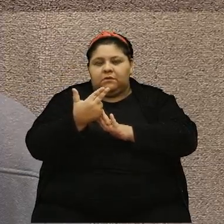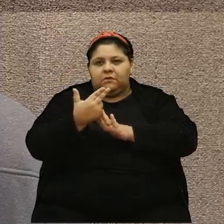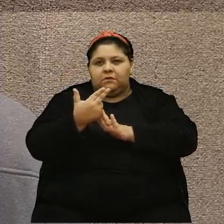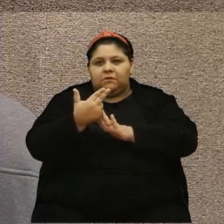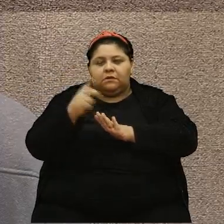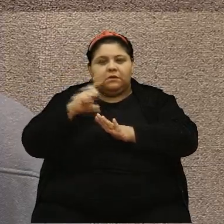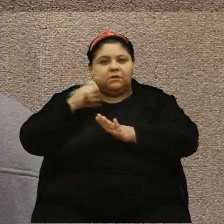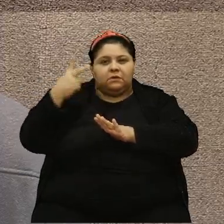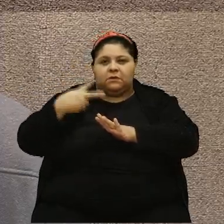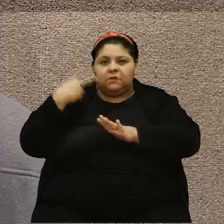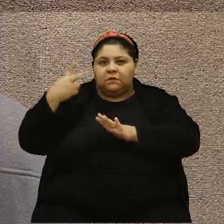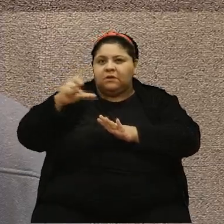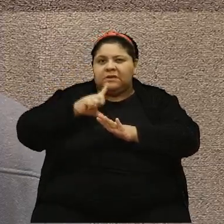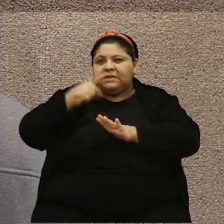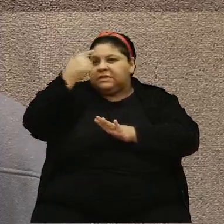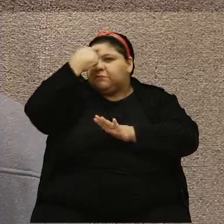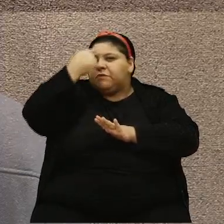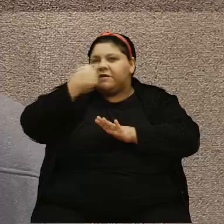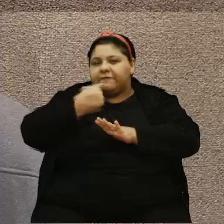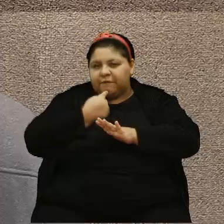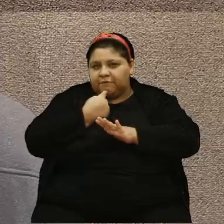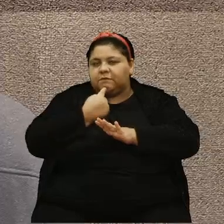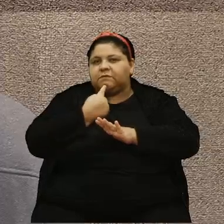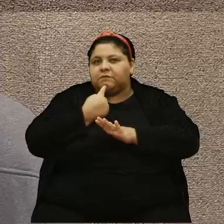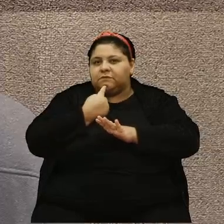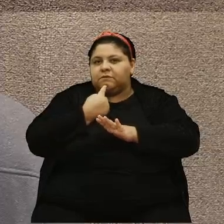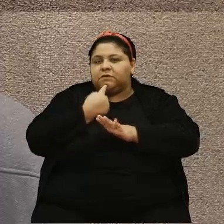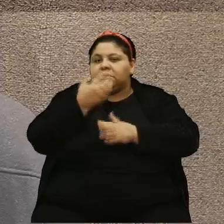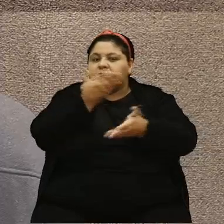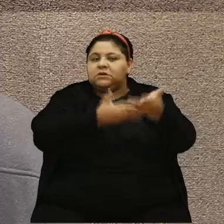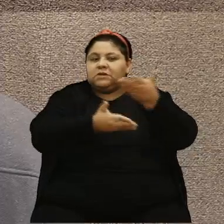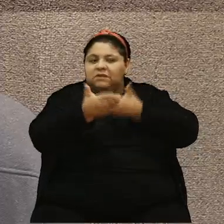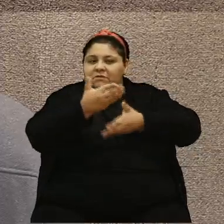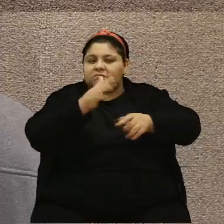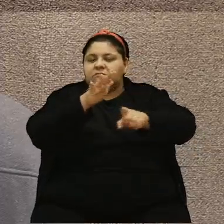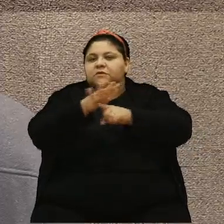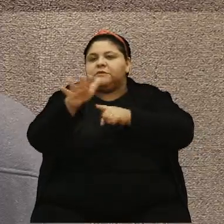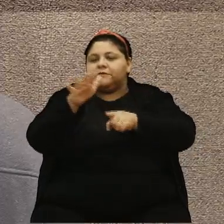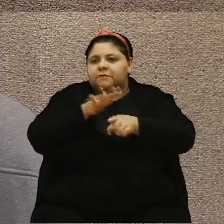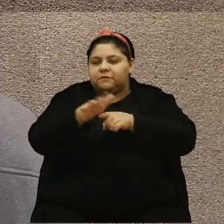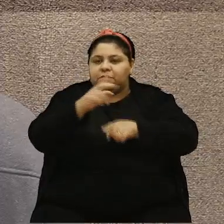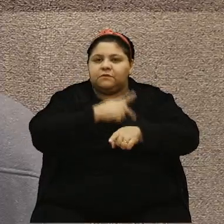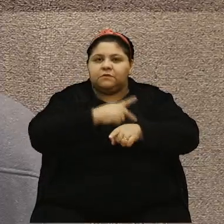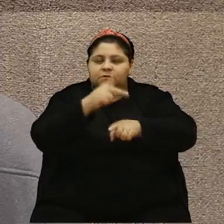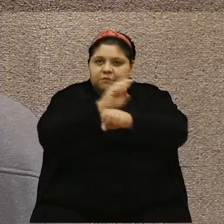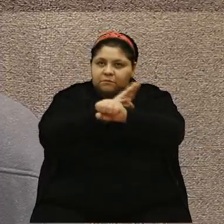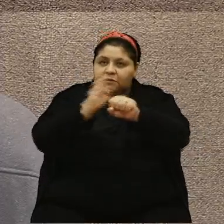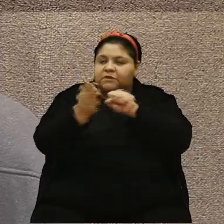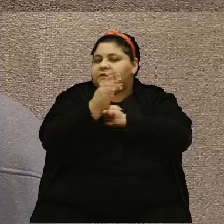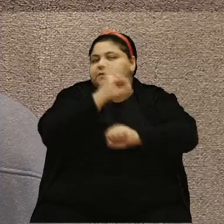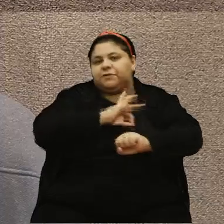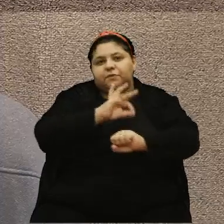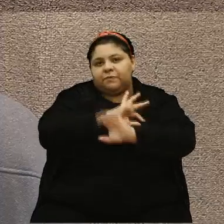tem vereadores que têm esse perfil de buscar atendimento de demandas. É um presidente de bairro assalariado.